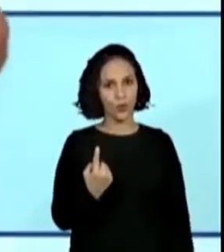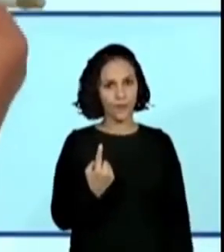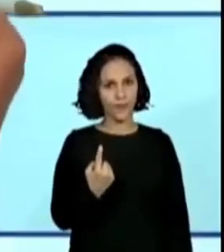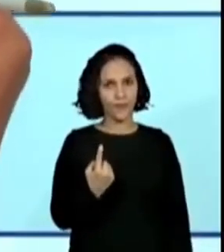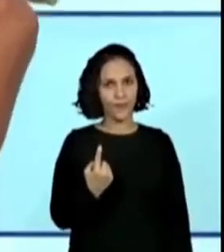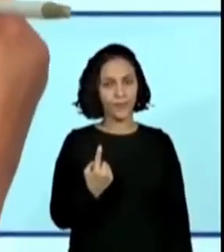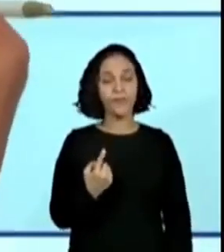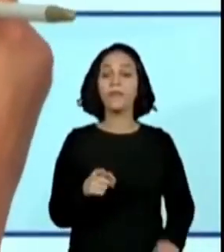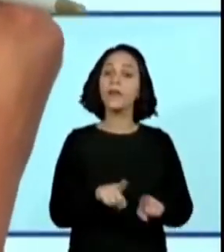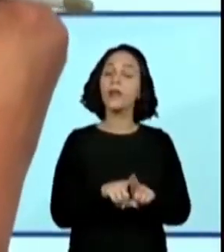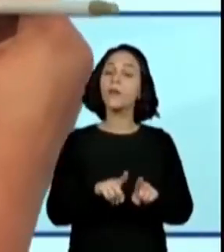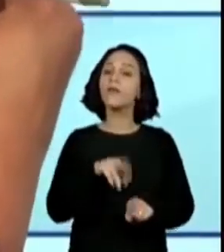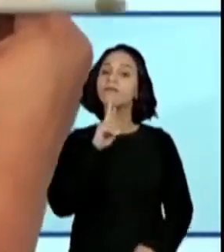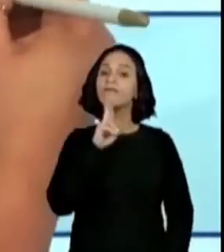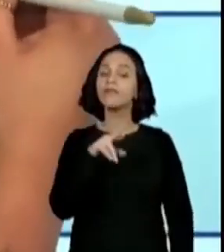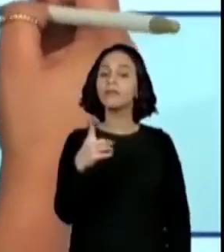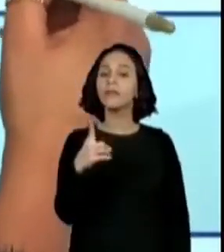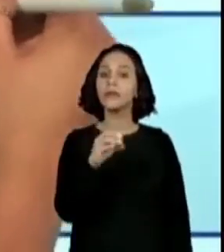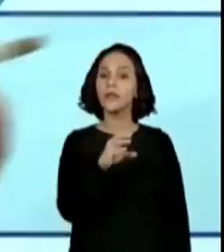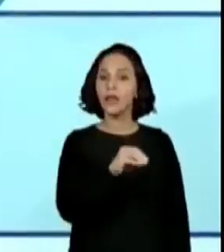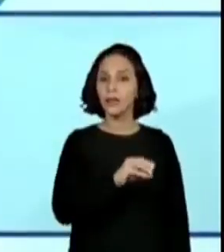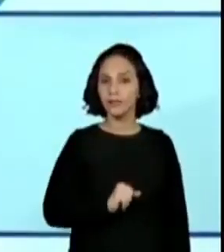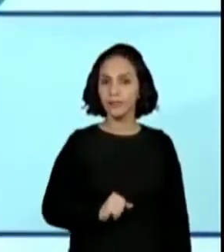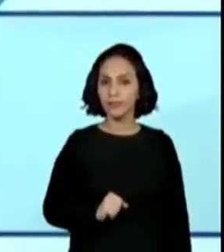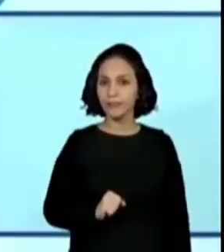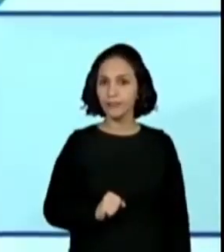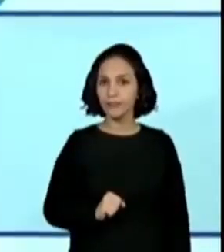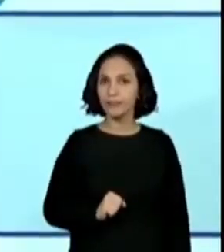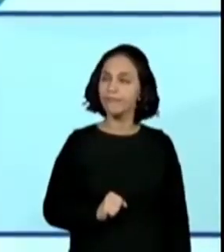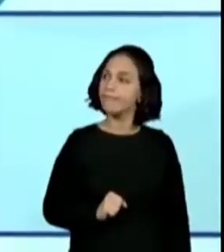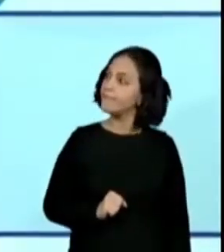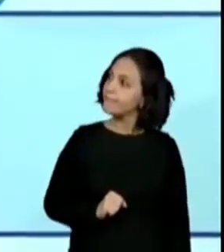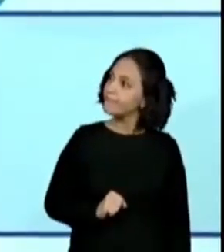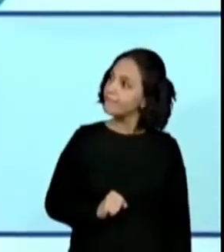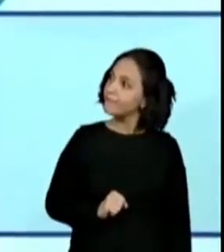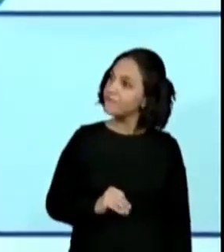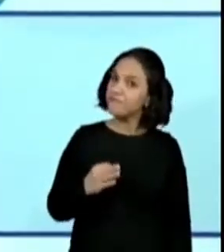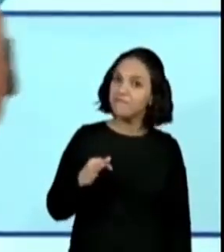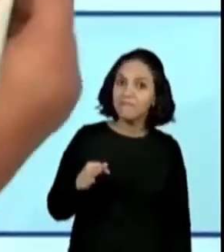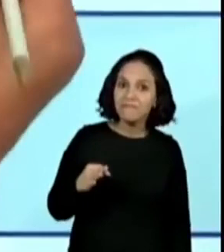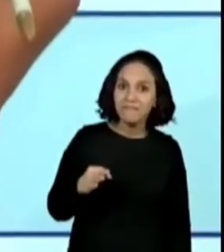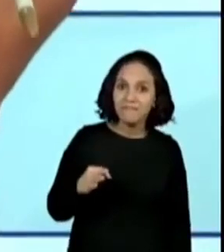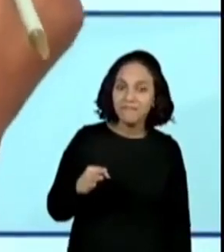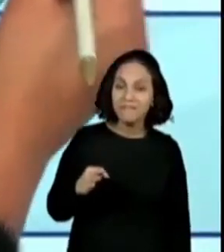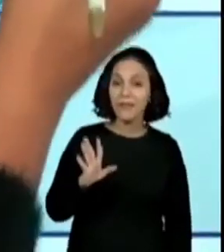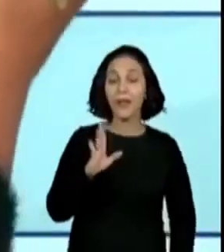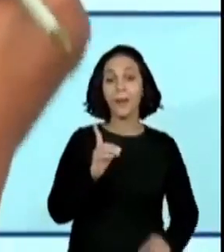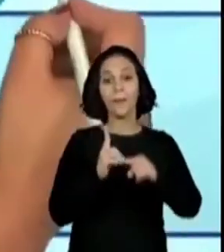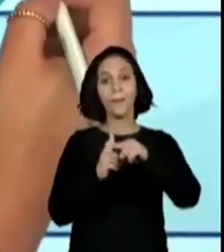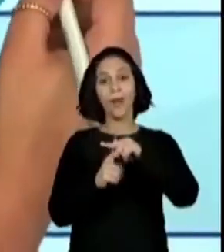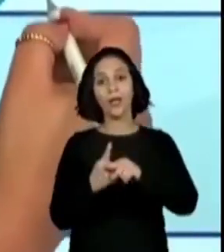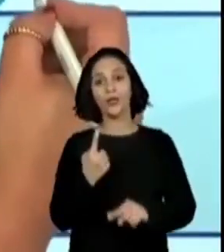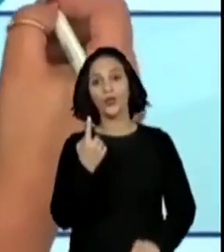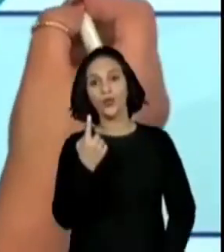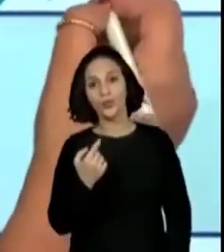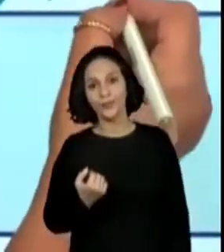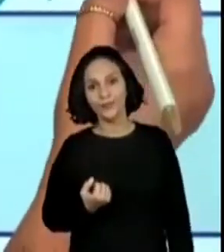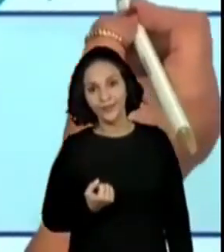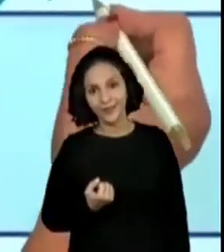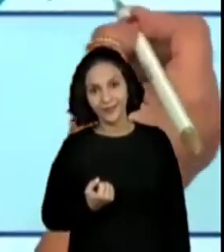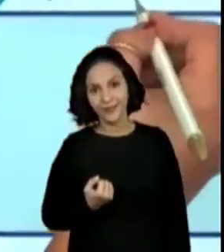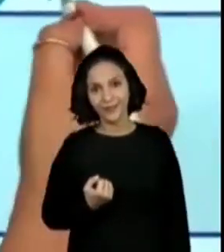Vimos que é igual a 100 certo só que aí ó somei mais